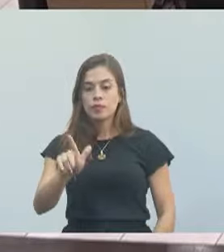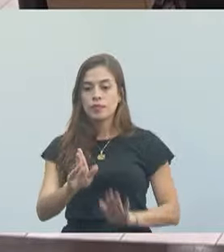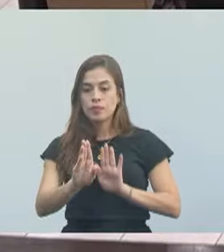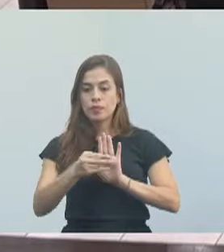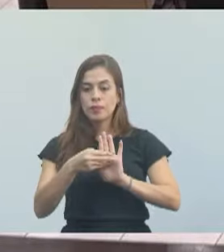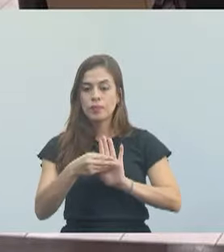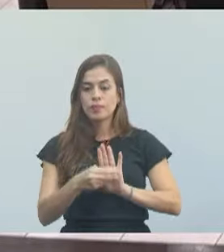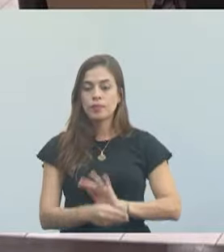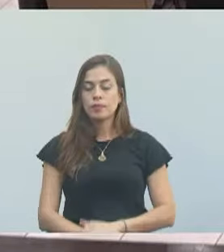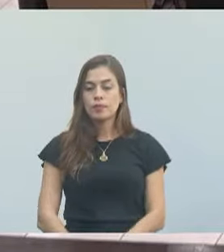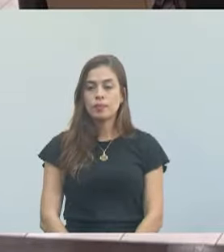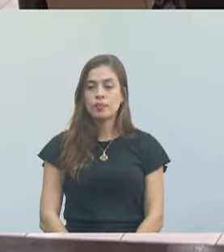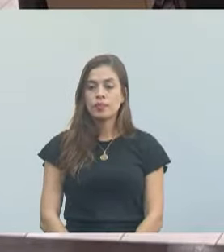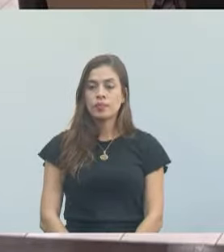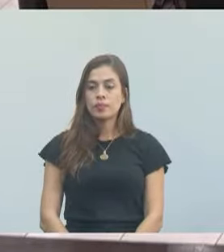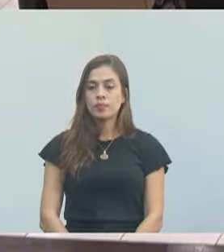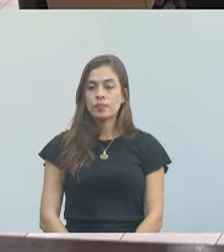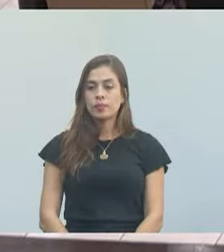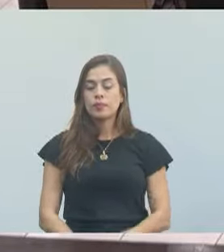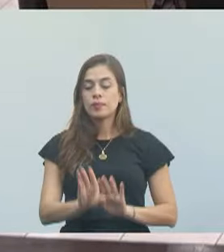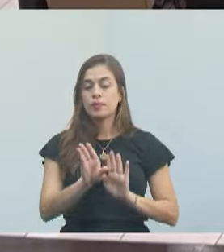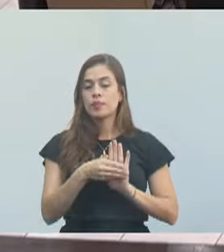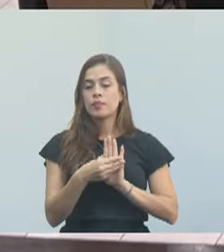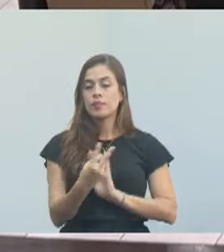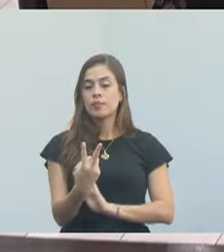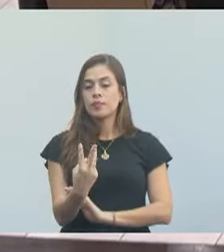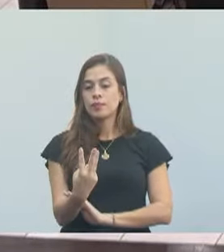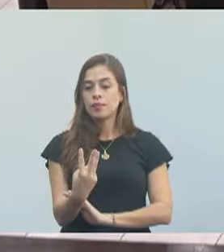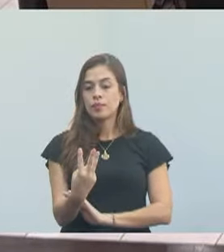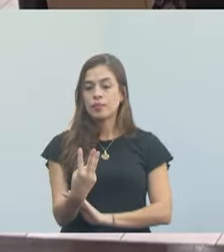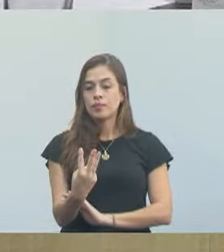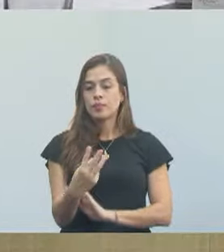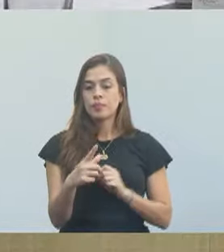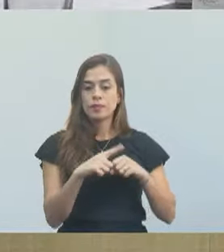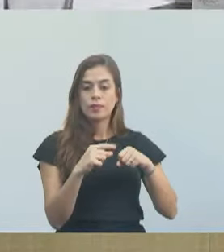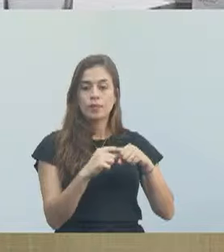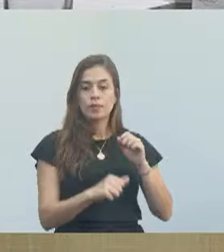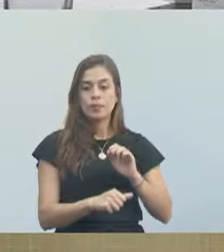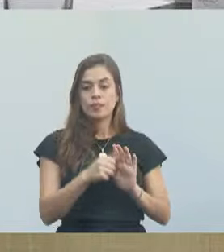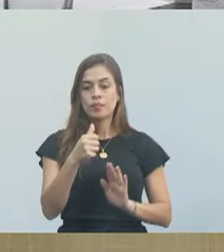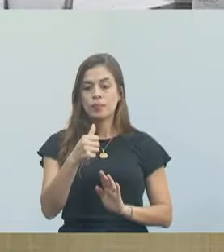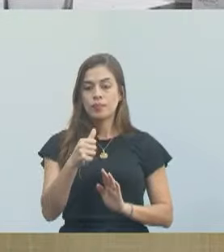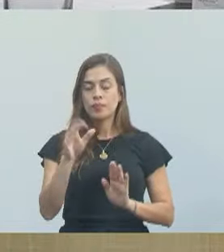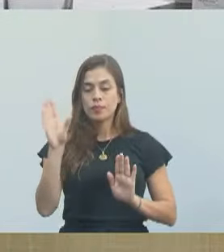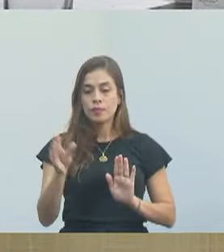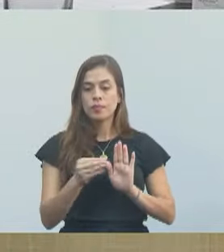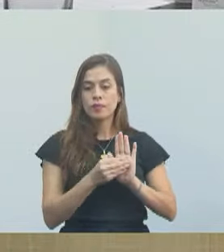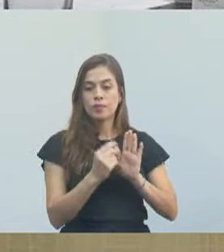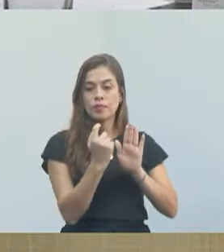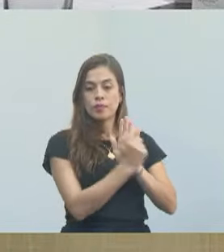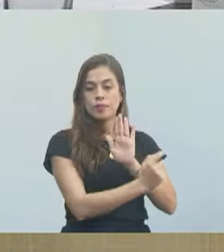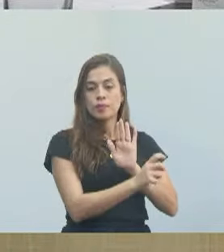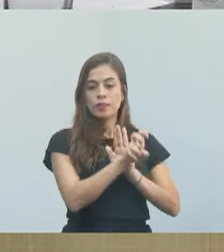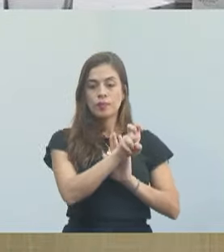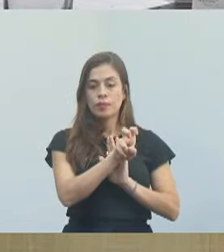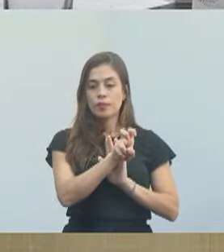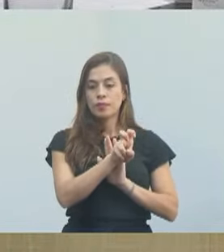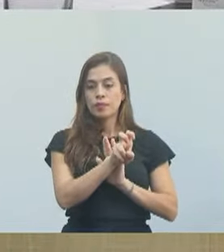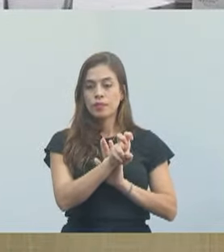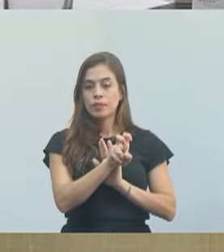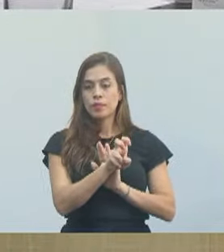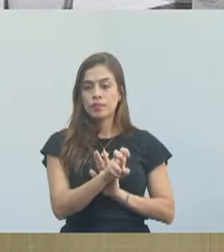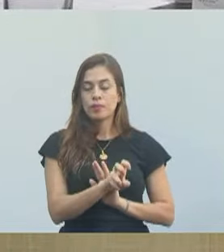emenda. Emenda 3. Artigo 1º. Fica incluído o parágrafo 5º